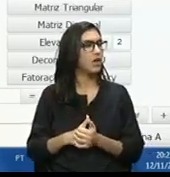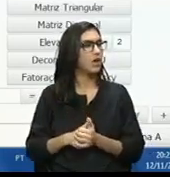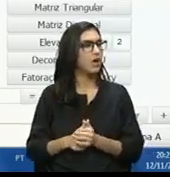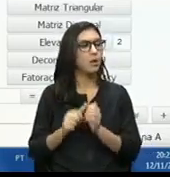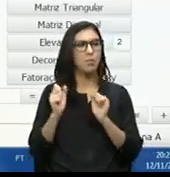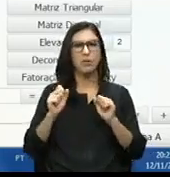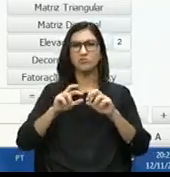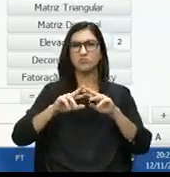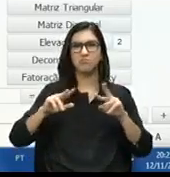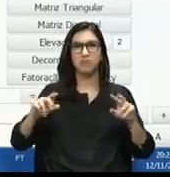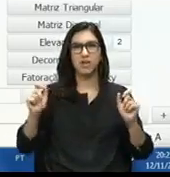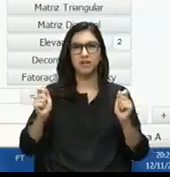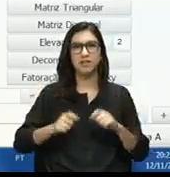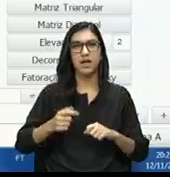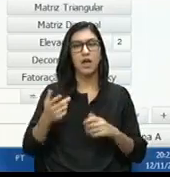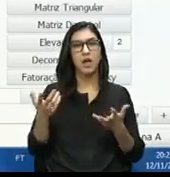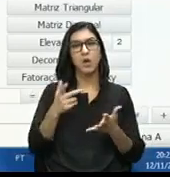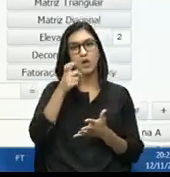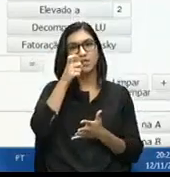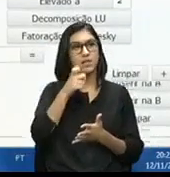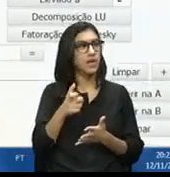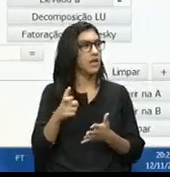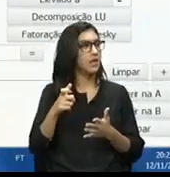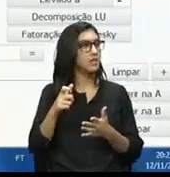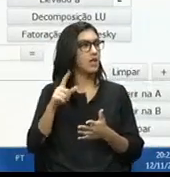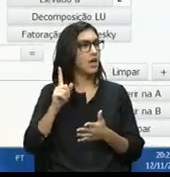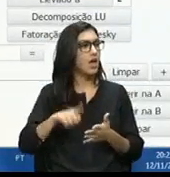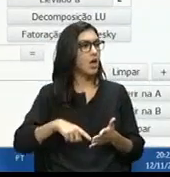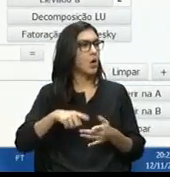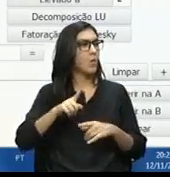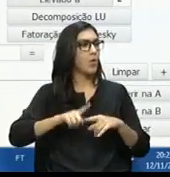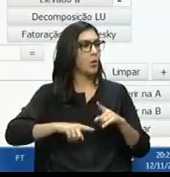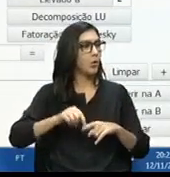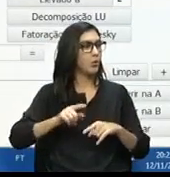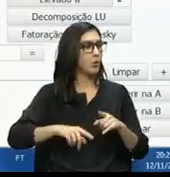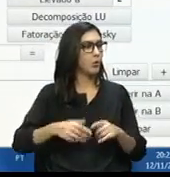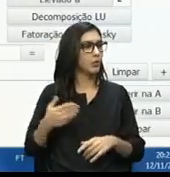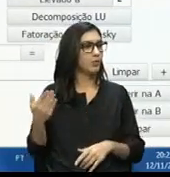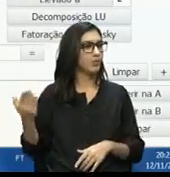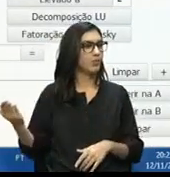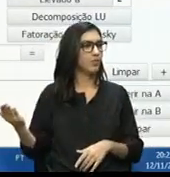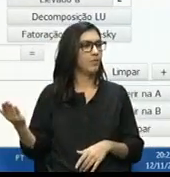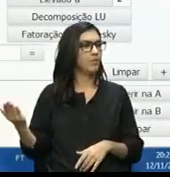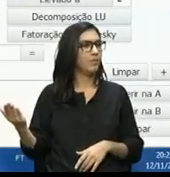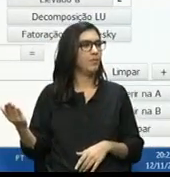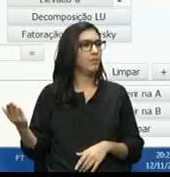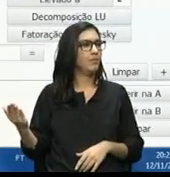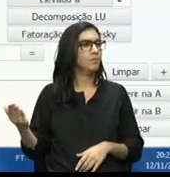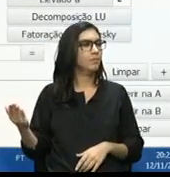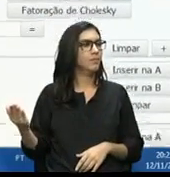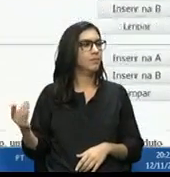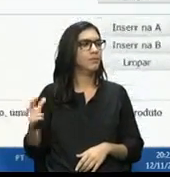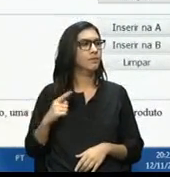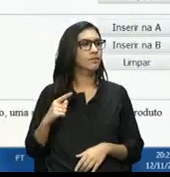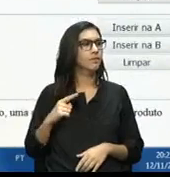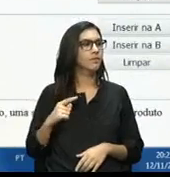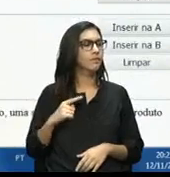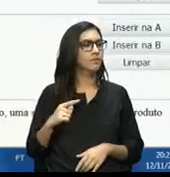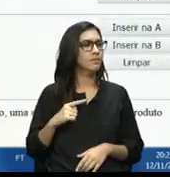fazerem várias outras operações. O que nos interessa nessa atividade é o produto. E o produto aqui, ó, na barra